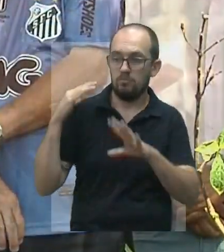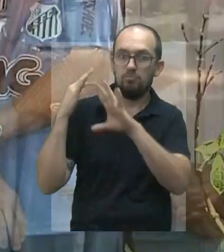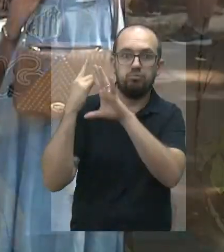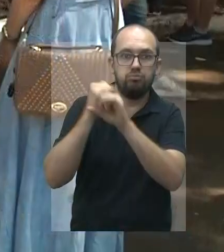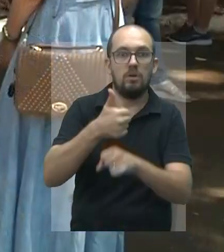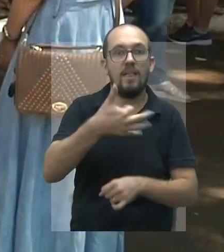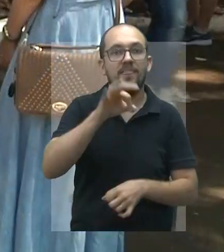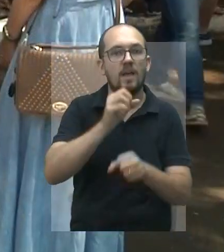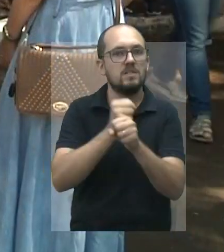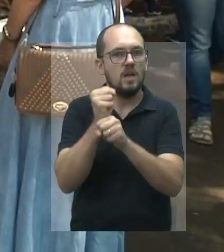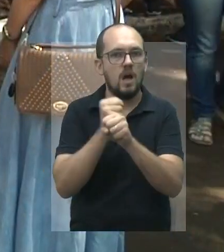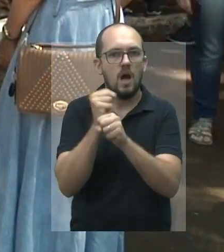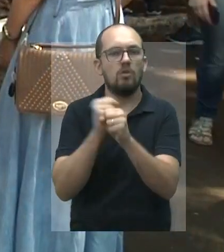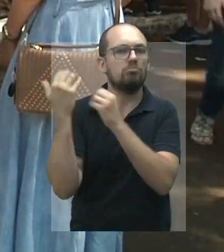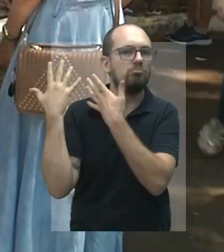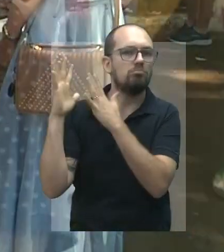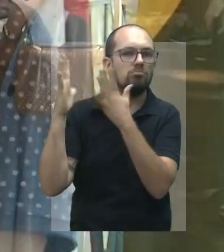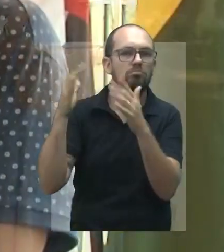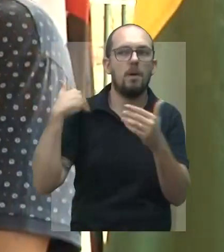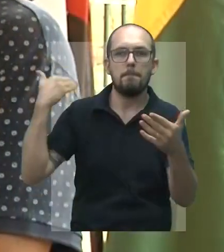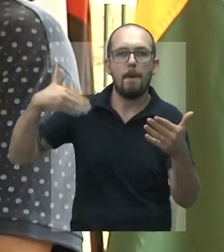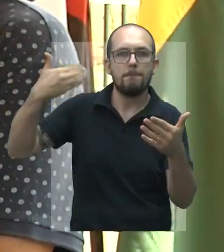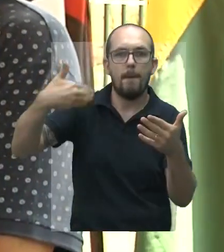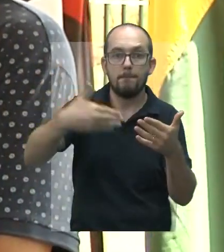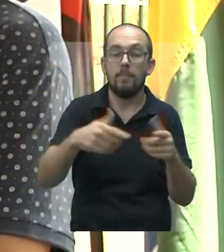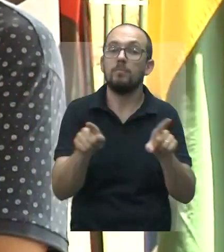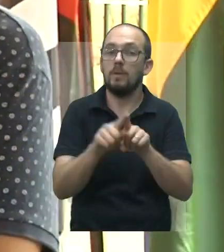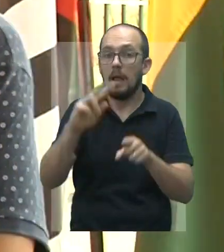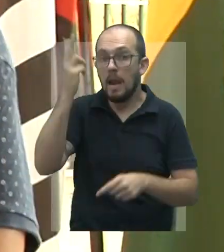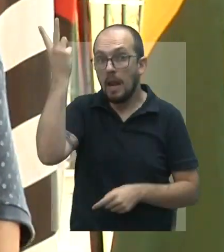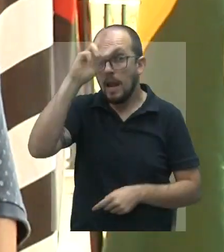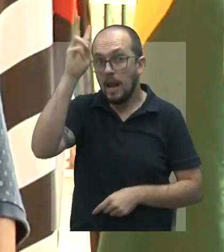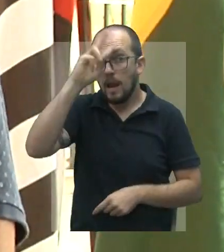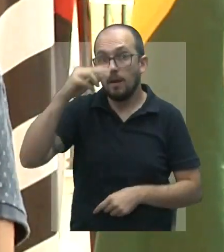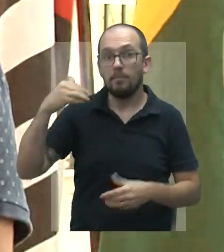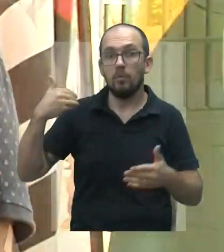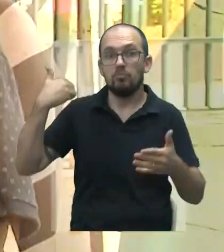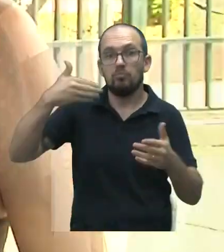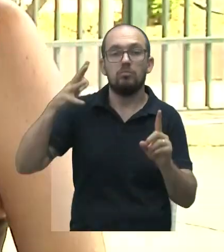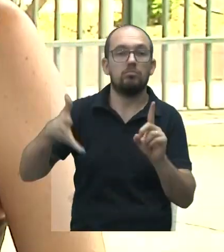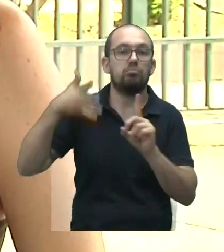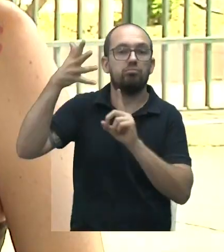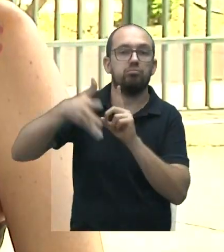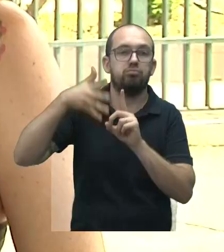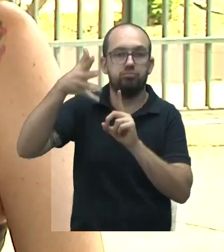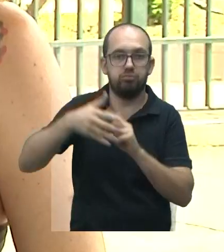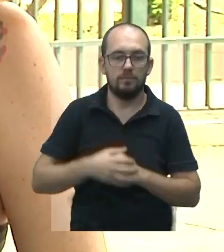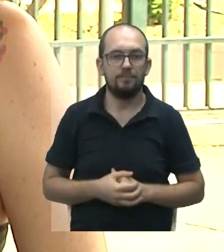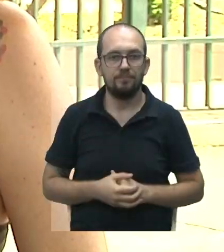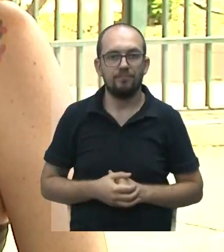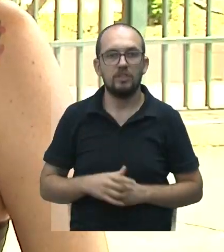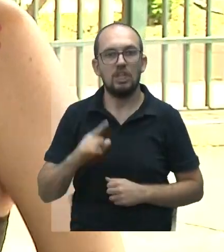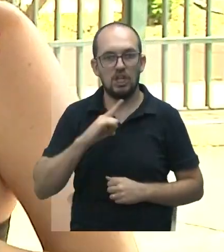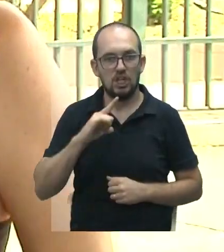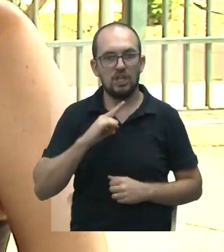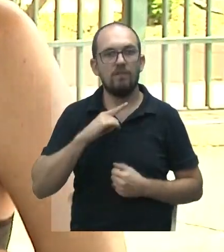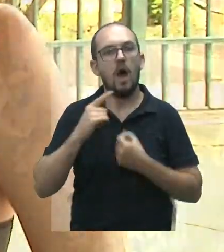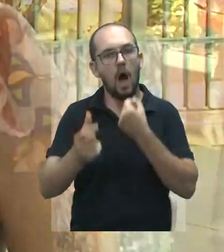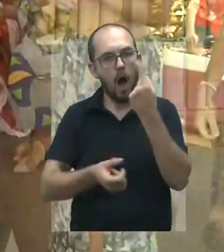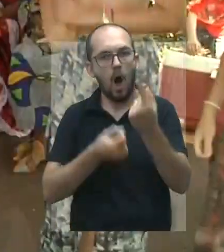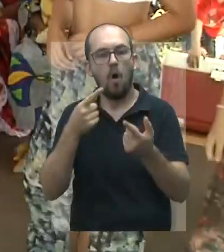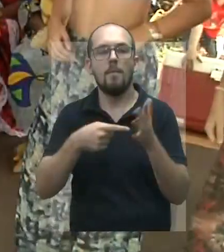de existência. Uma conquista que também foi lembrada durante os discursos. Ao longo do evento,